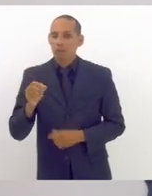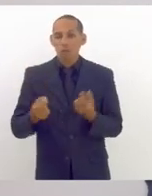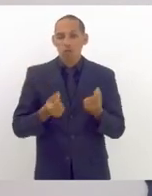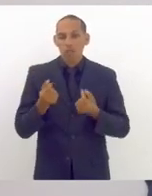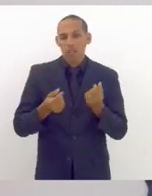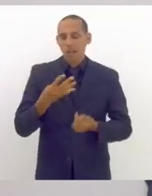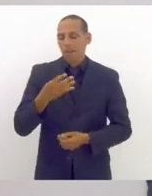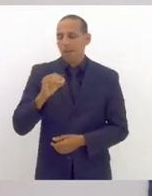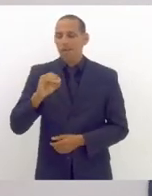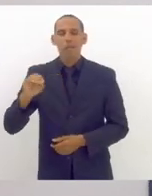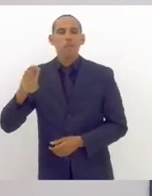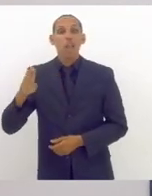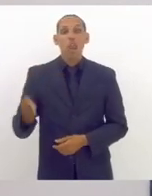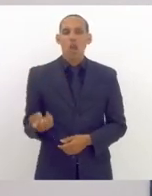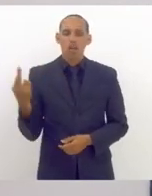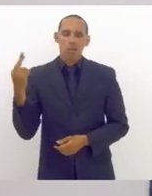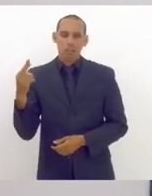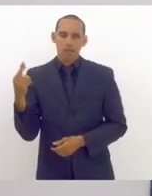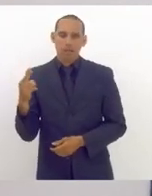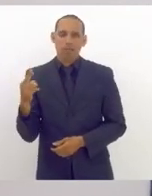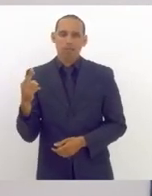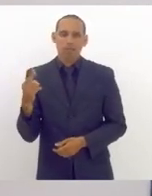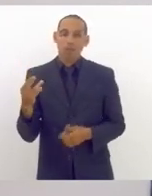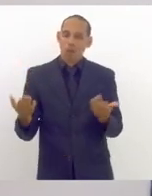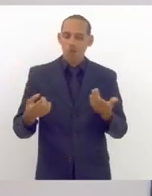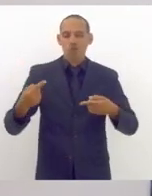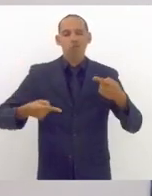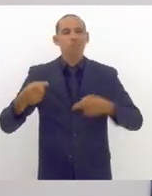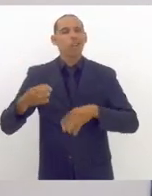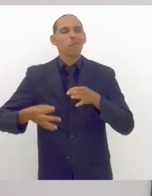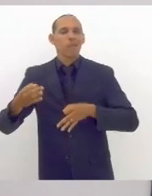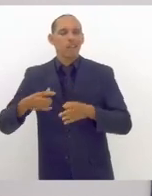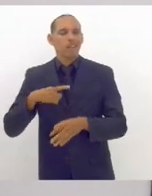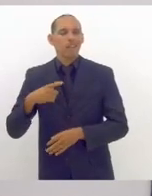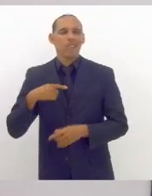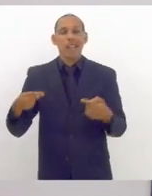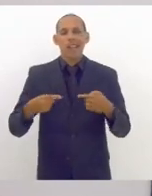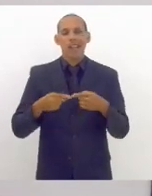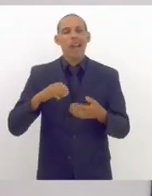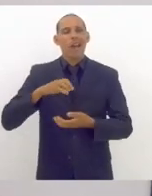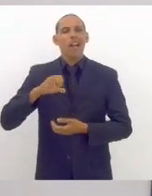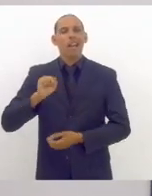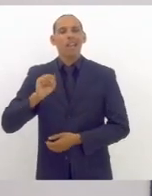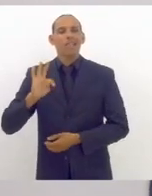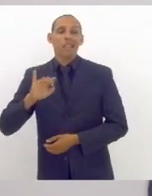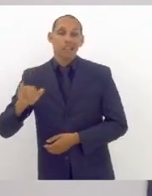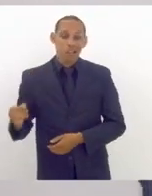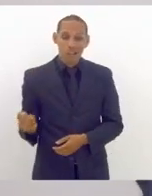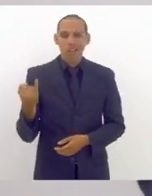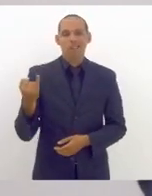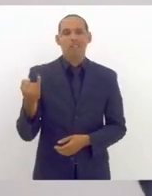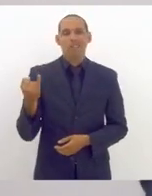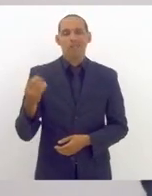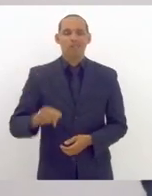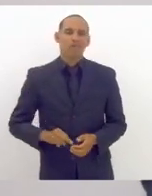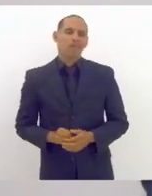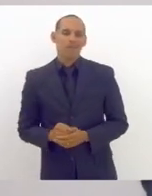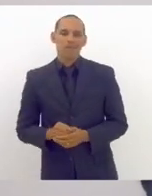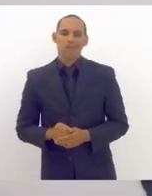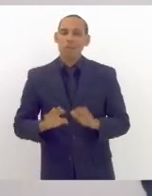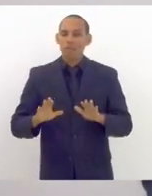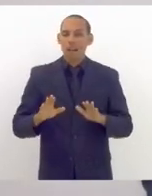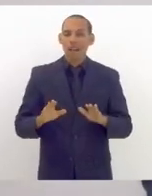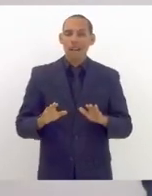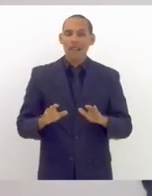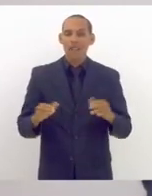que é isso que a gente tem hoje é na discussão judicial hoje no âmbito do STJ e que não tá